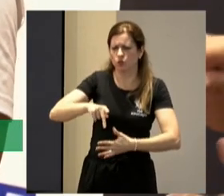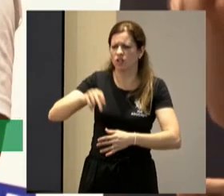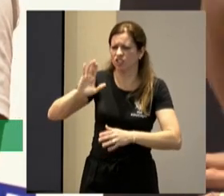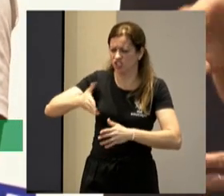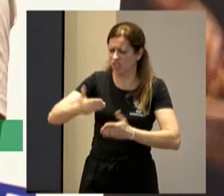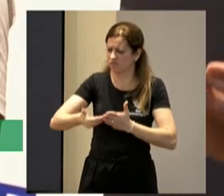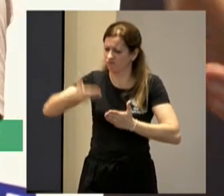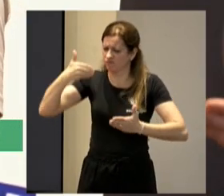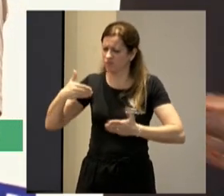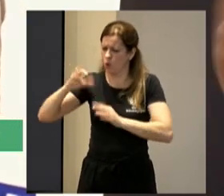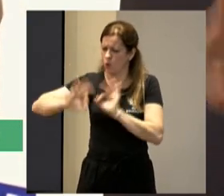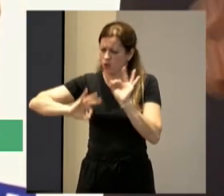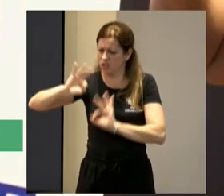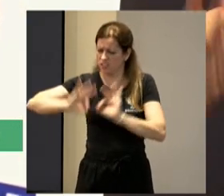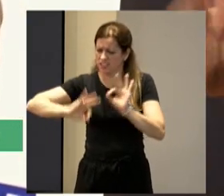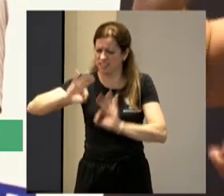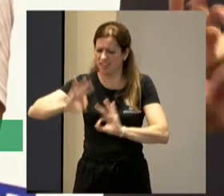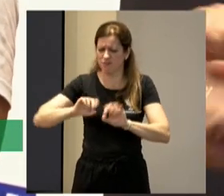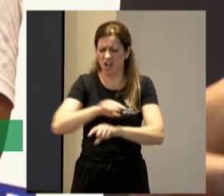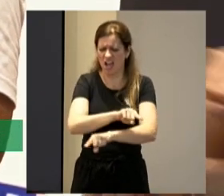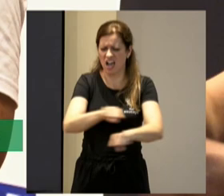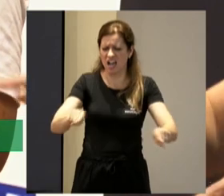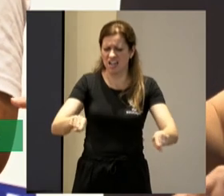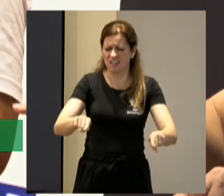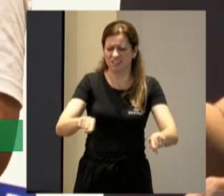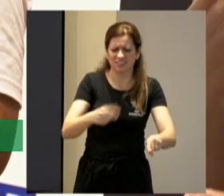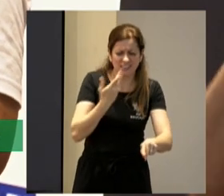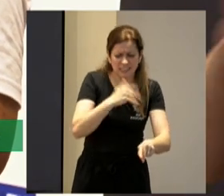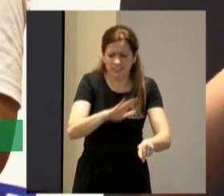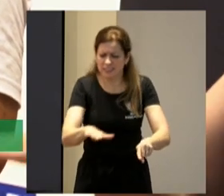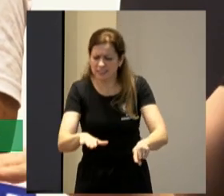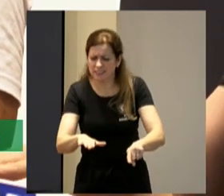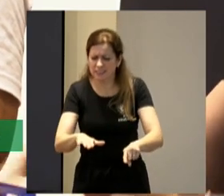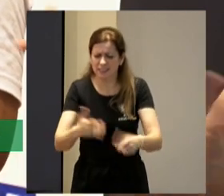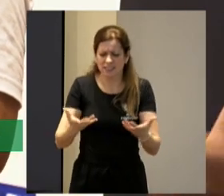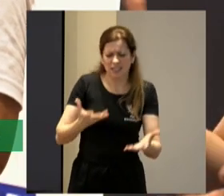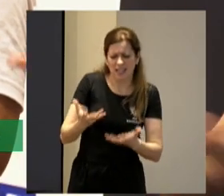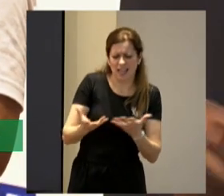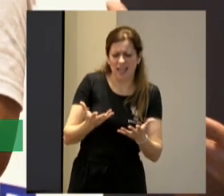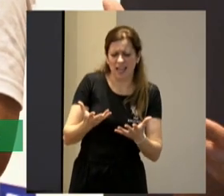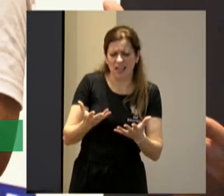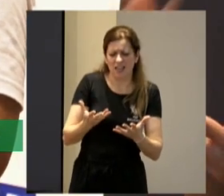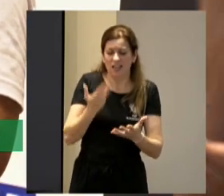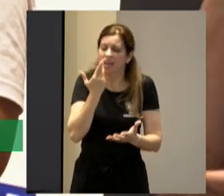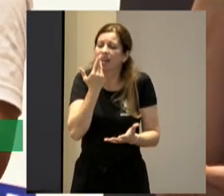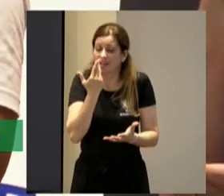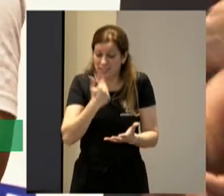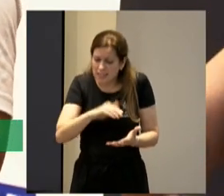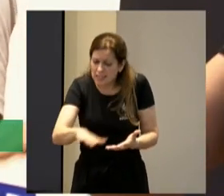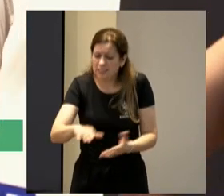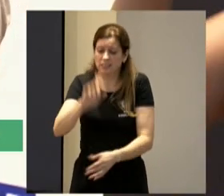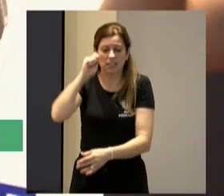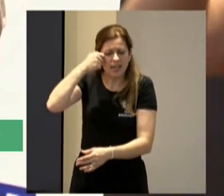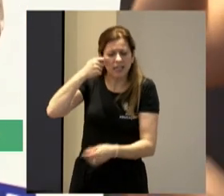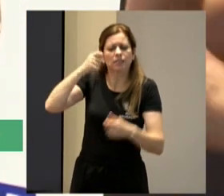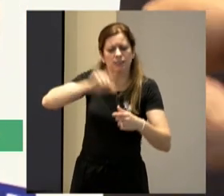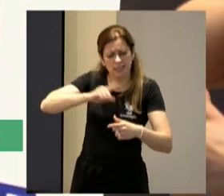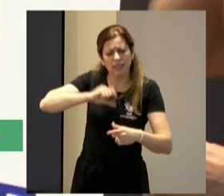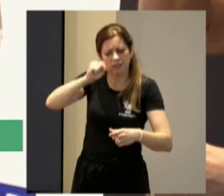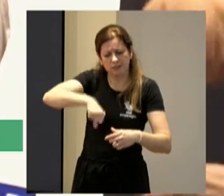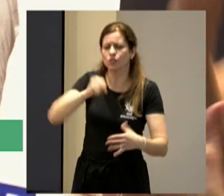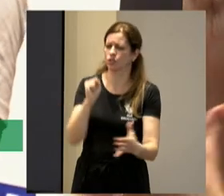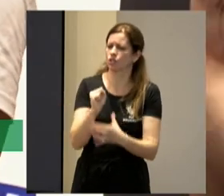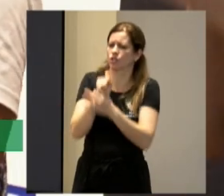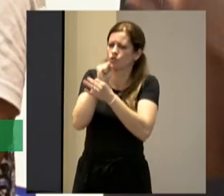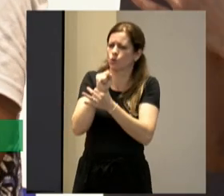relação a nós. Nós somos aqueles que revolucionamos esse projeto. Então, eu, Jerusy Romão, que participo